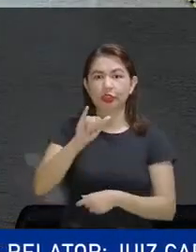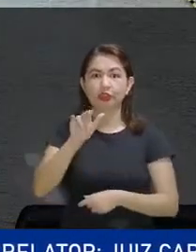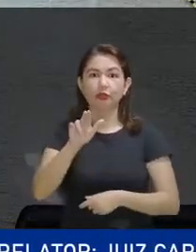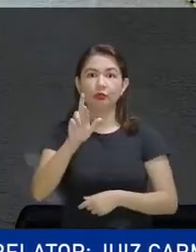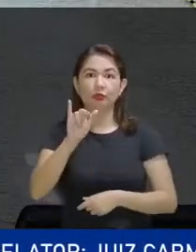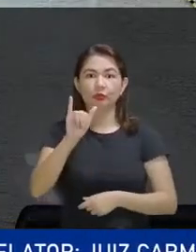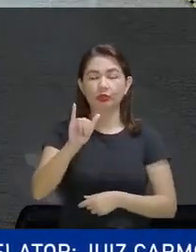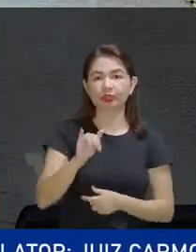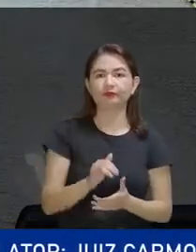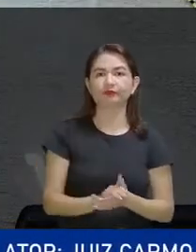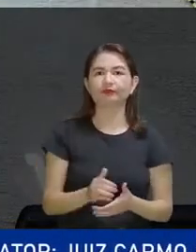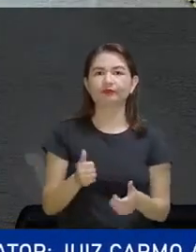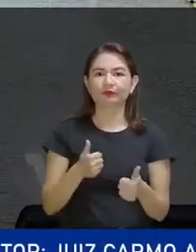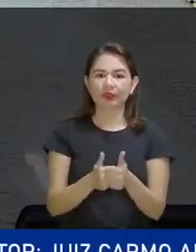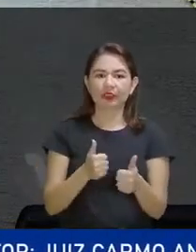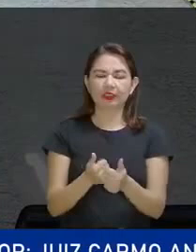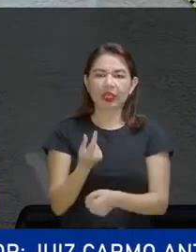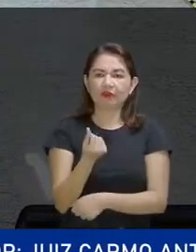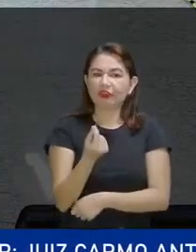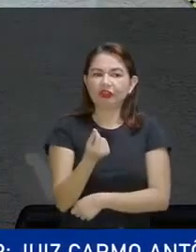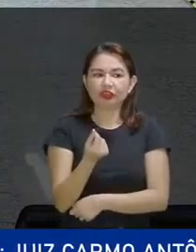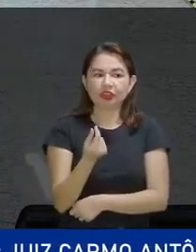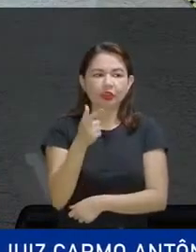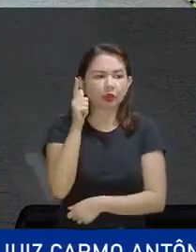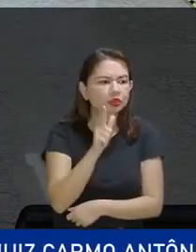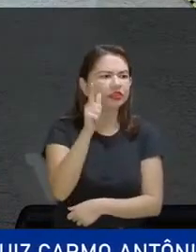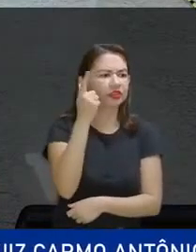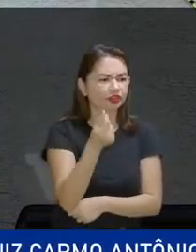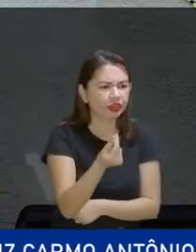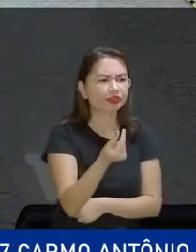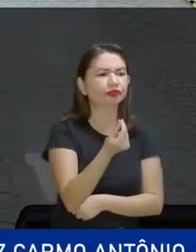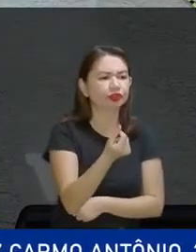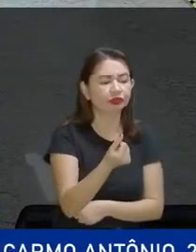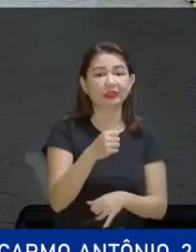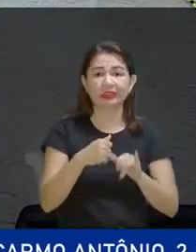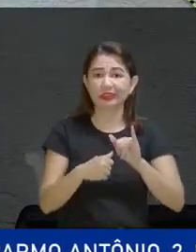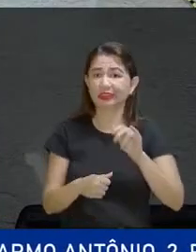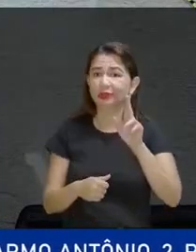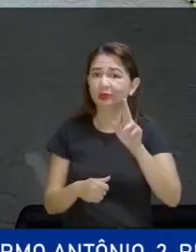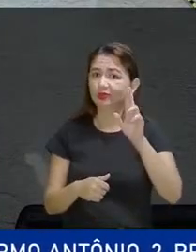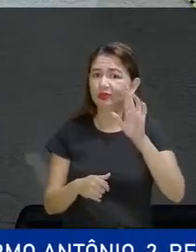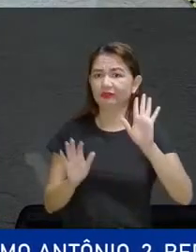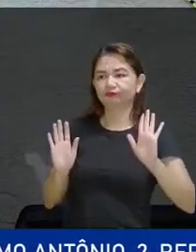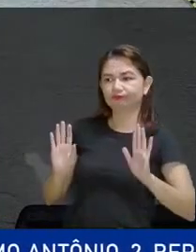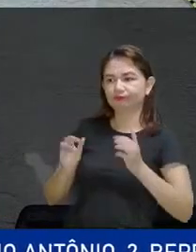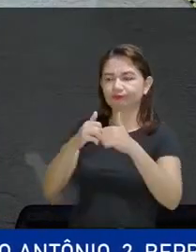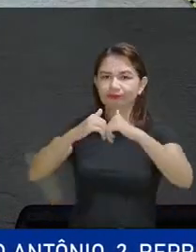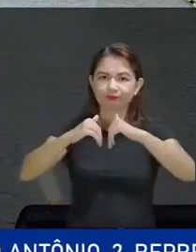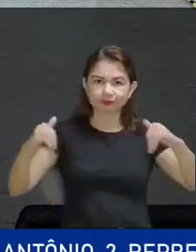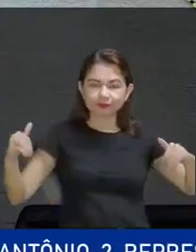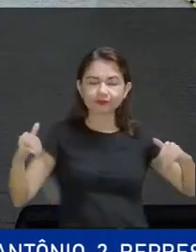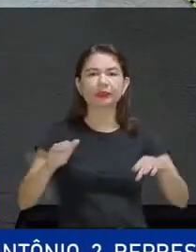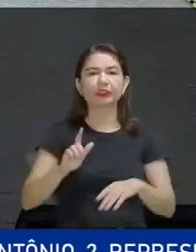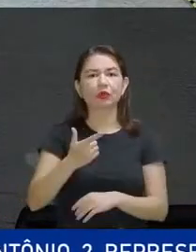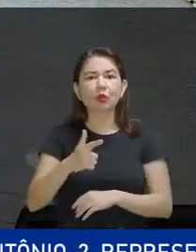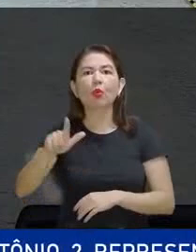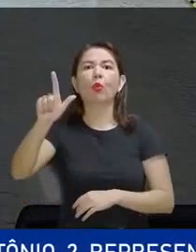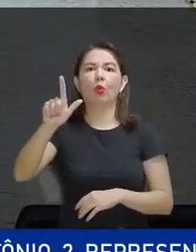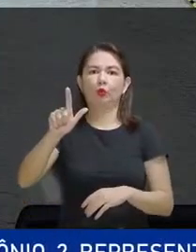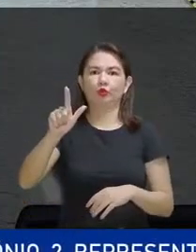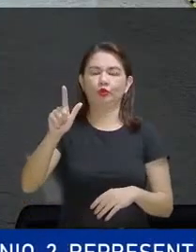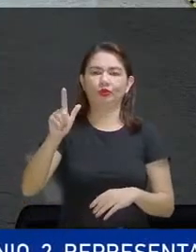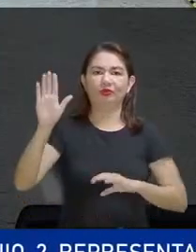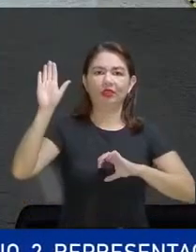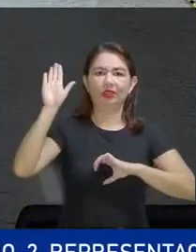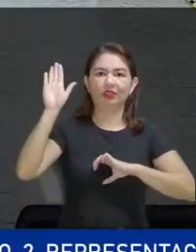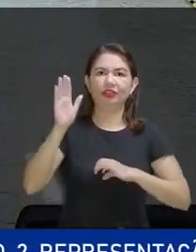porque ele tentava tirar dinheiro a todo custo do Yuri. Aí ele foi para outros candidatos, uma tal de Bia